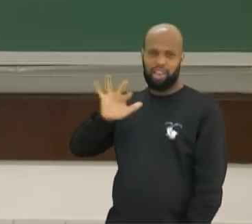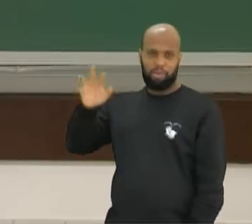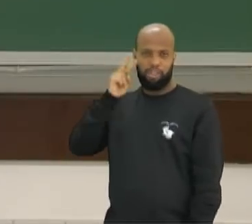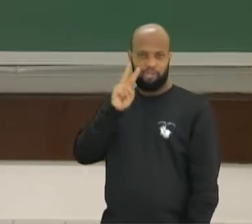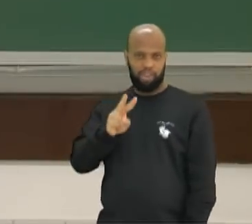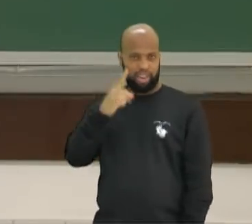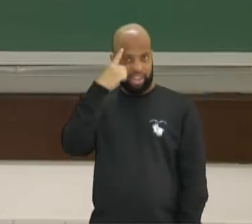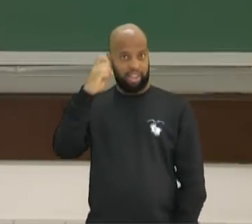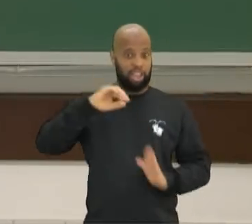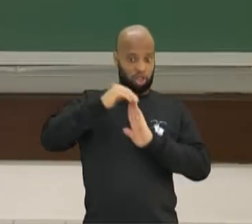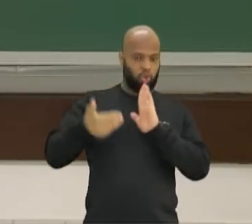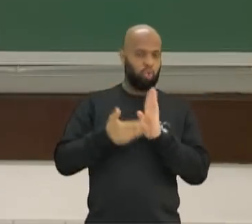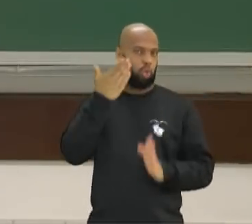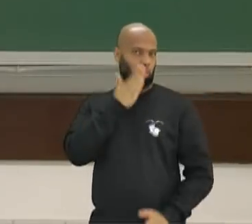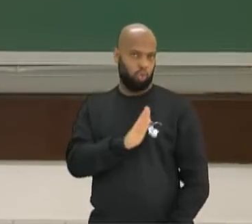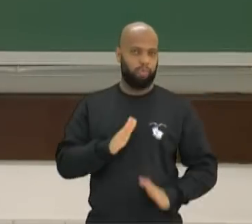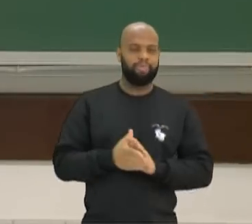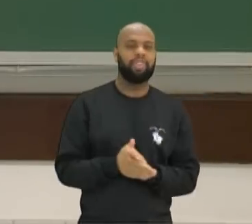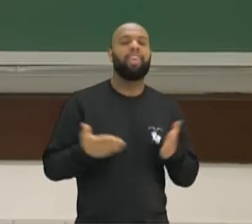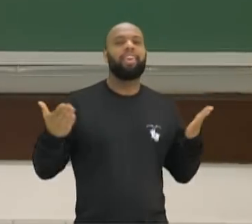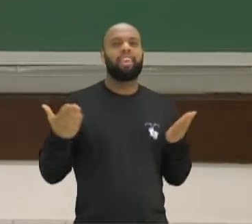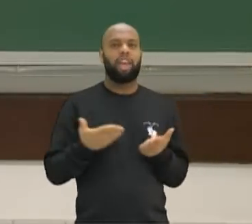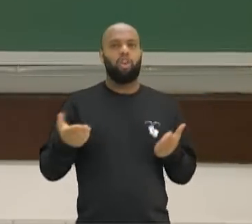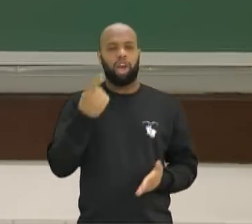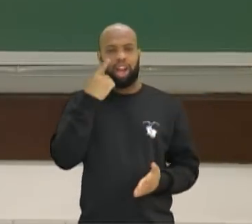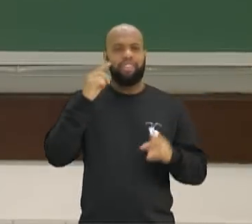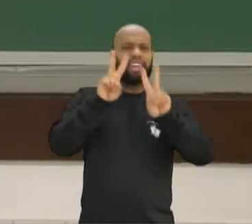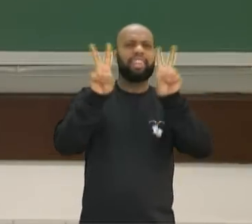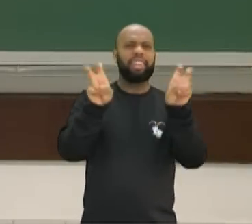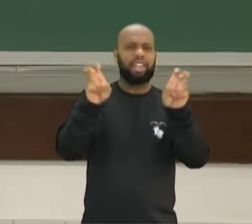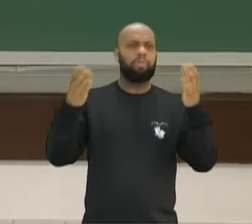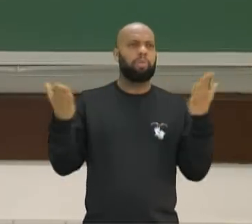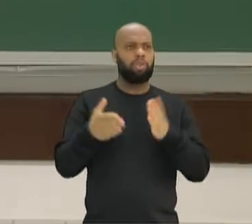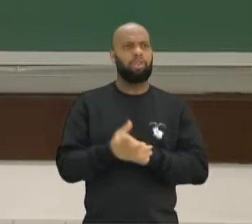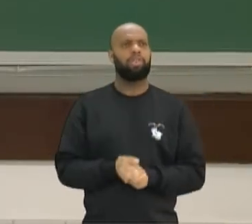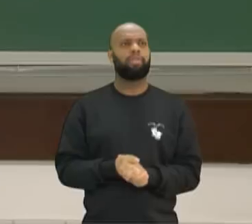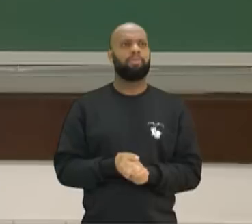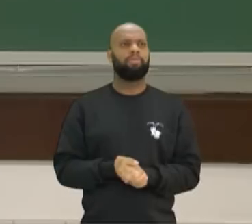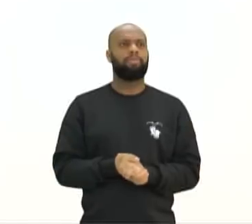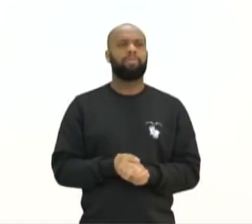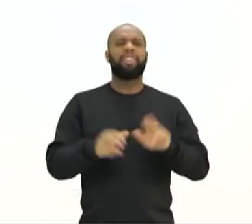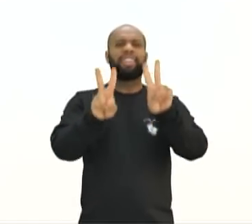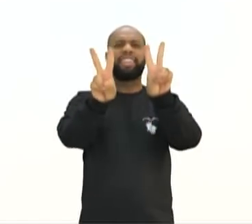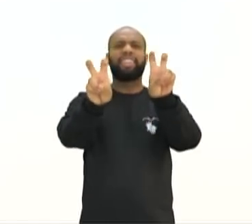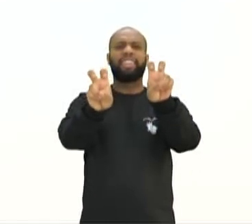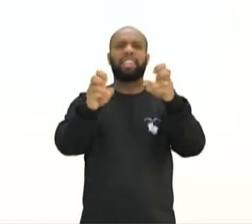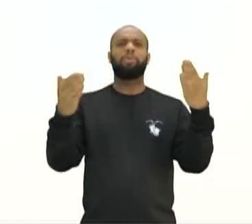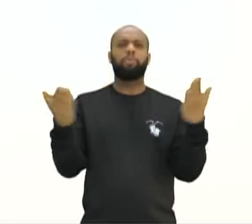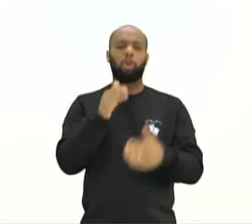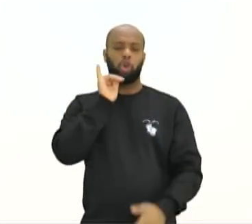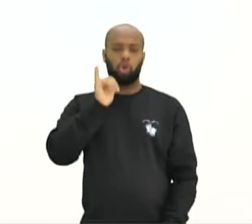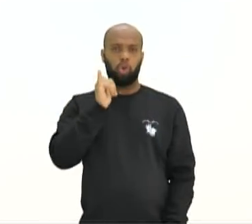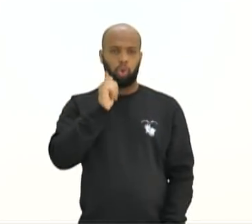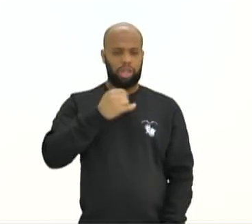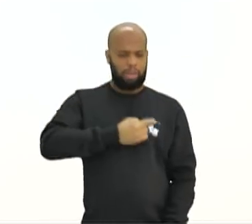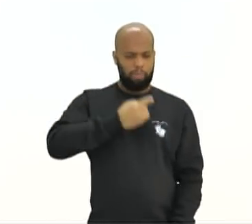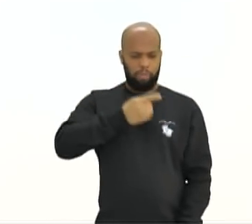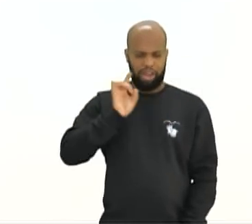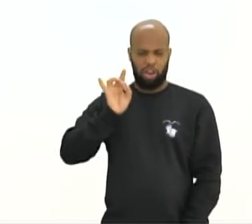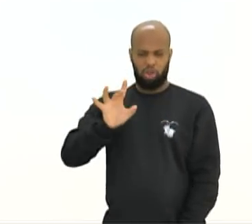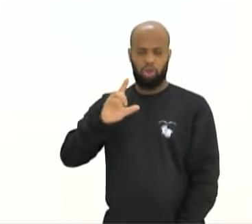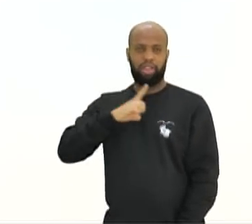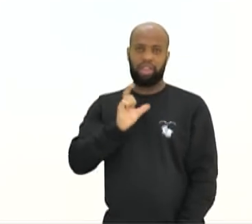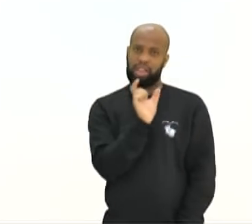Azul. Mas nós vamos primeiro pensar nesse título. Olha lá. No título do conto, A Primeira Só, o